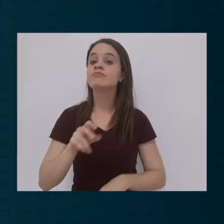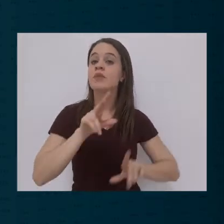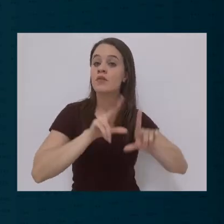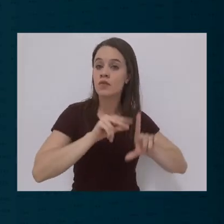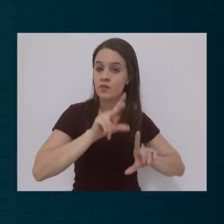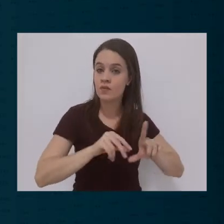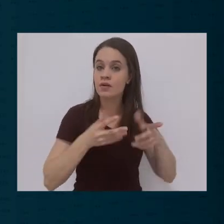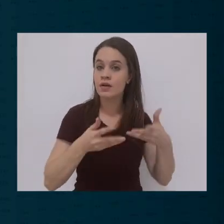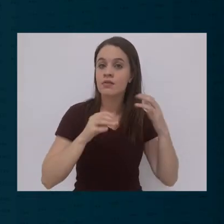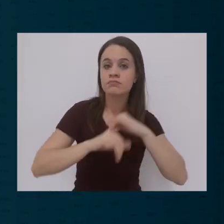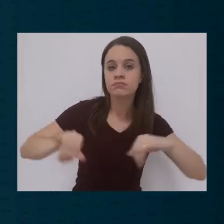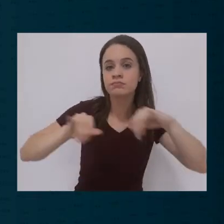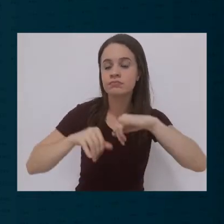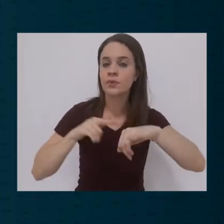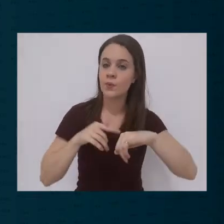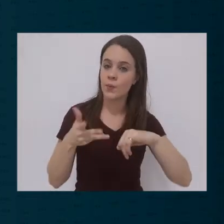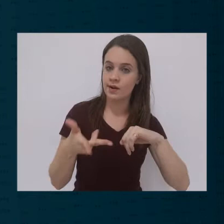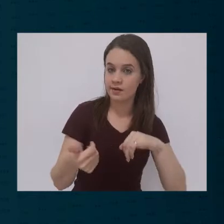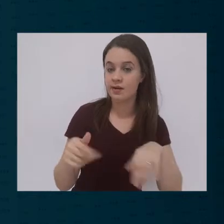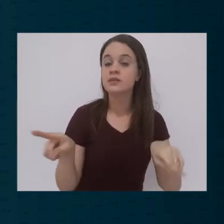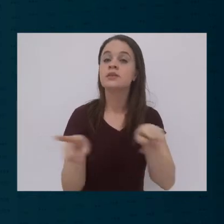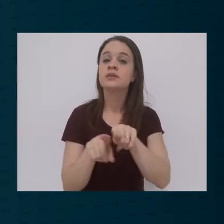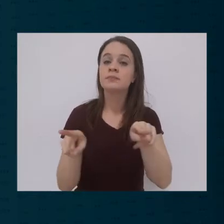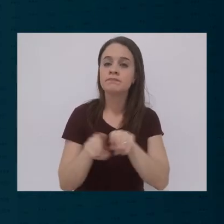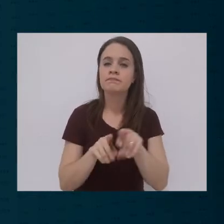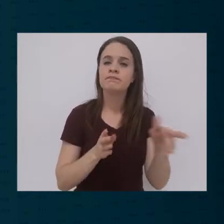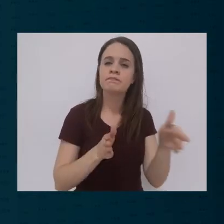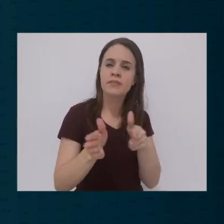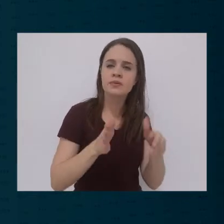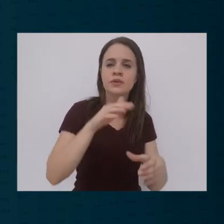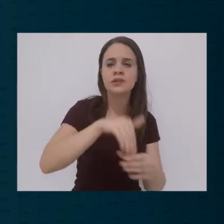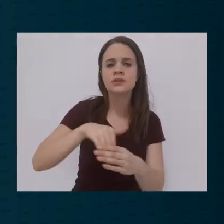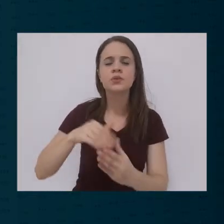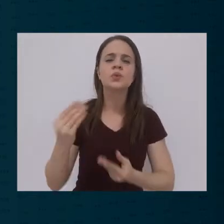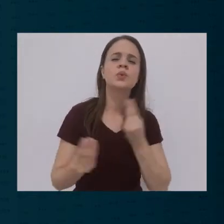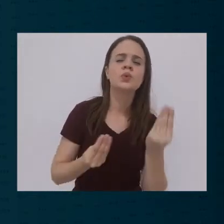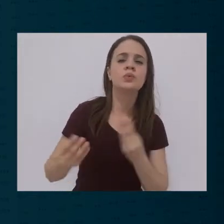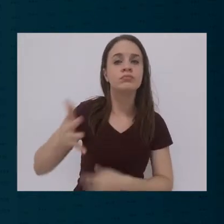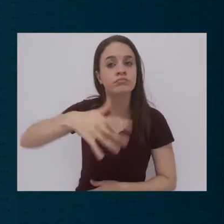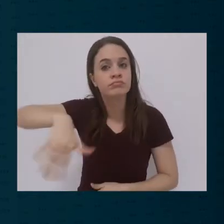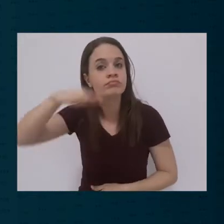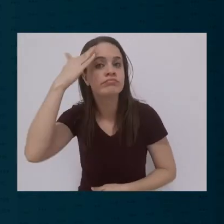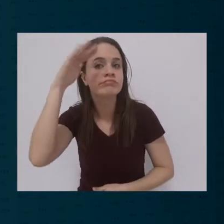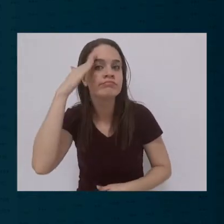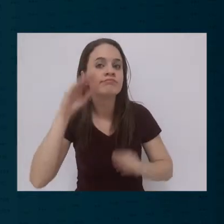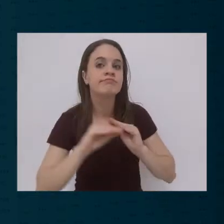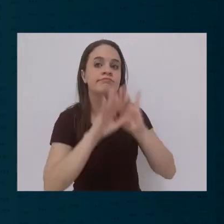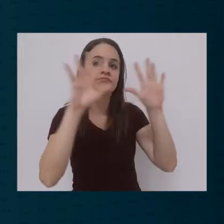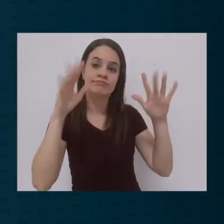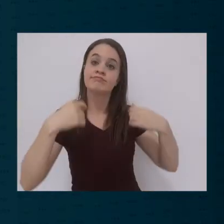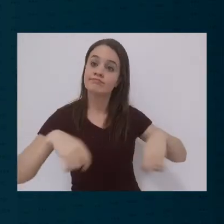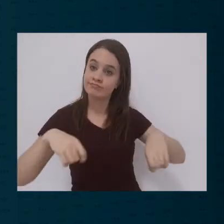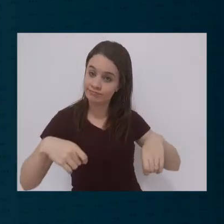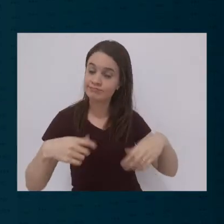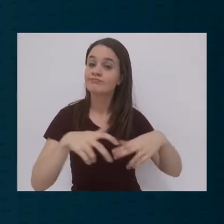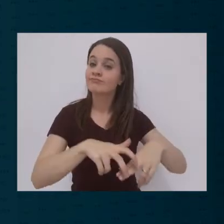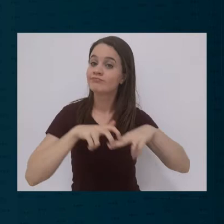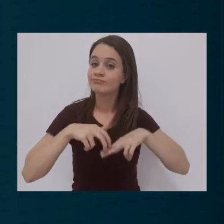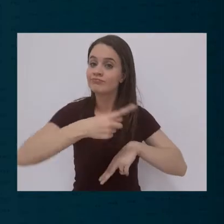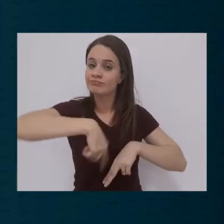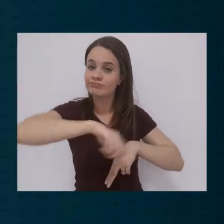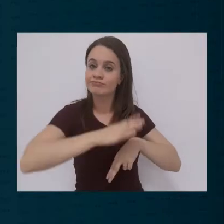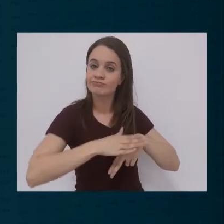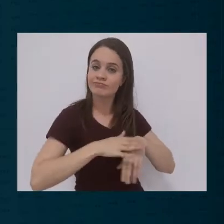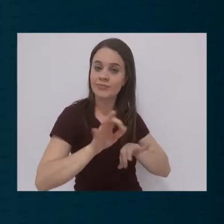de informações de qualidade e dando transparência ao processo da consulta. A TV UFAM realiza uma rodada